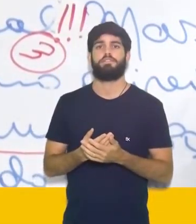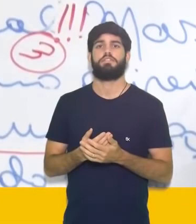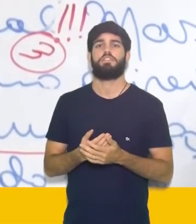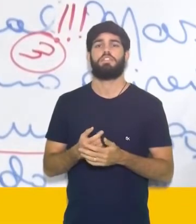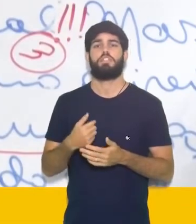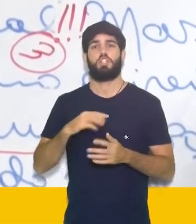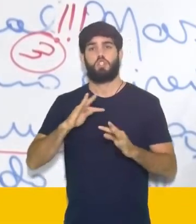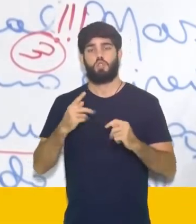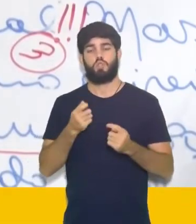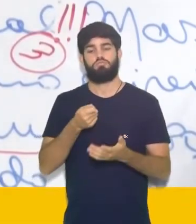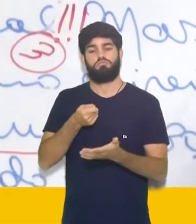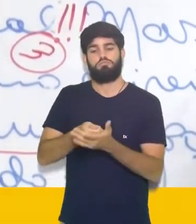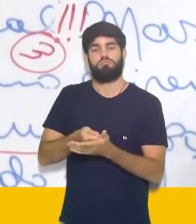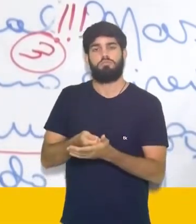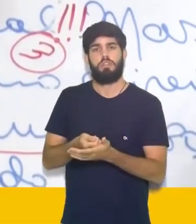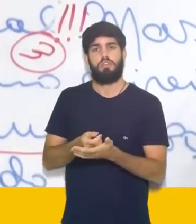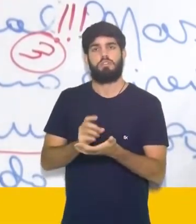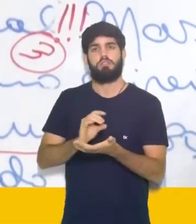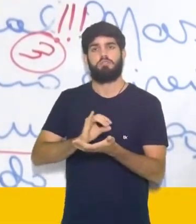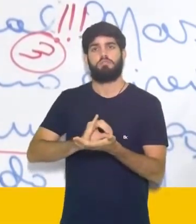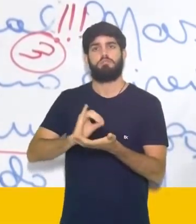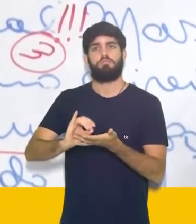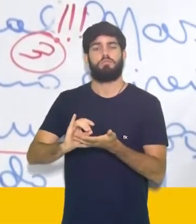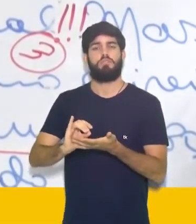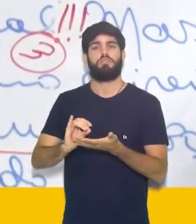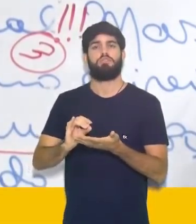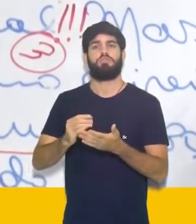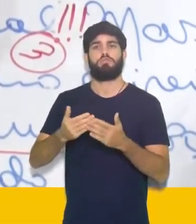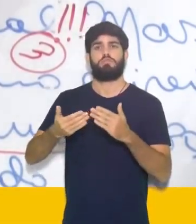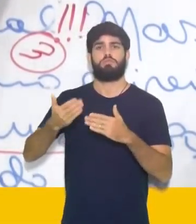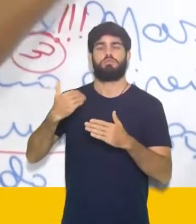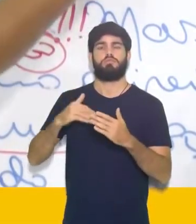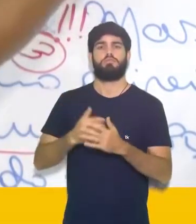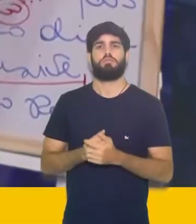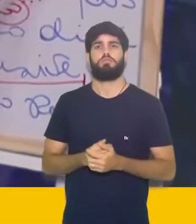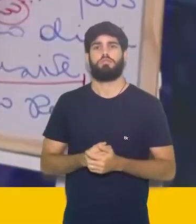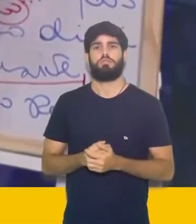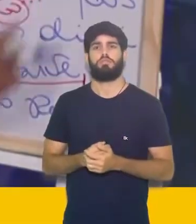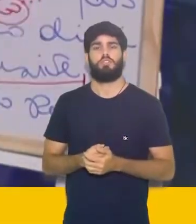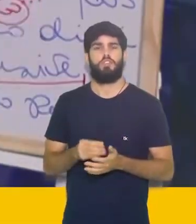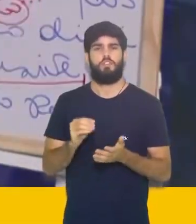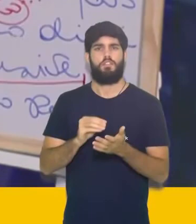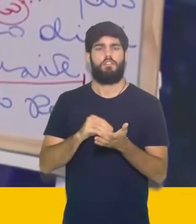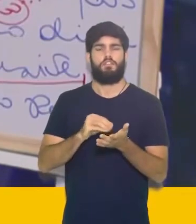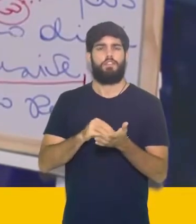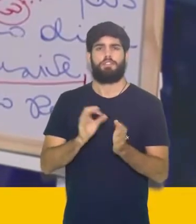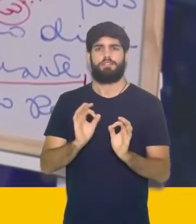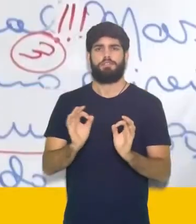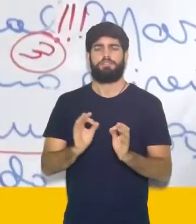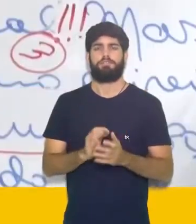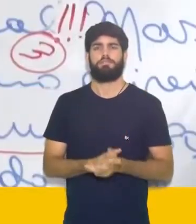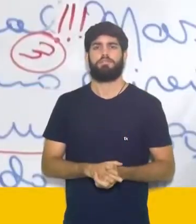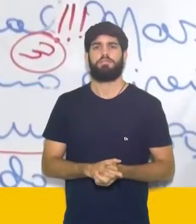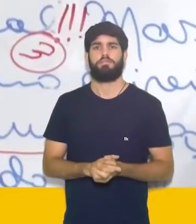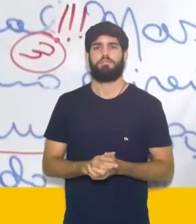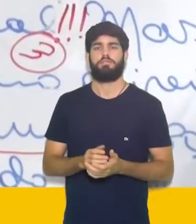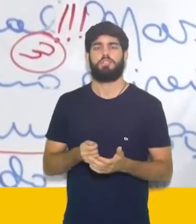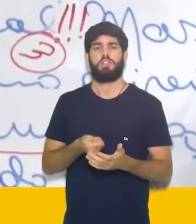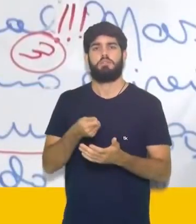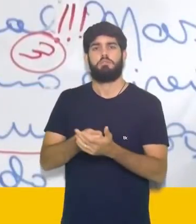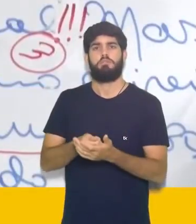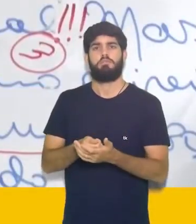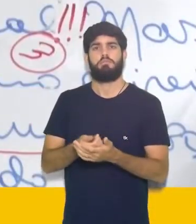todos pagam impostos desde o ventre. Todos e todos, já que pagam, tira isso. Faz falta nenhuma. Já